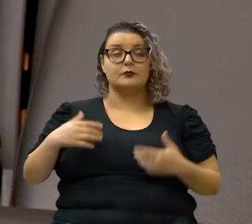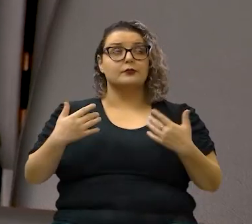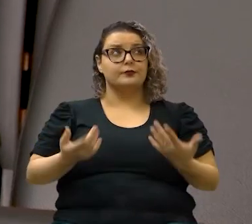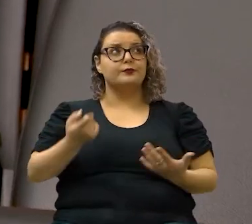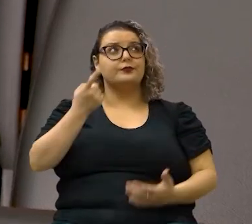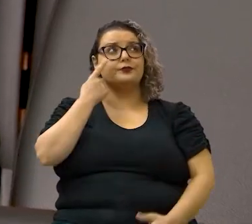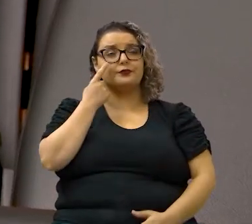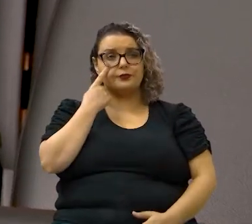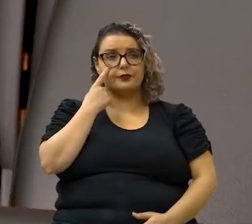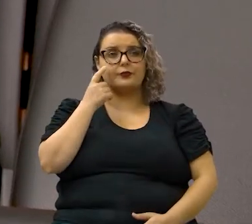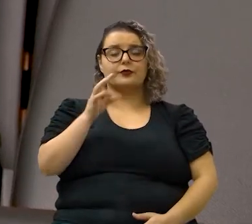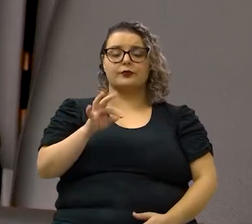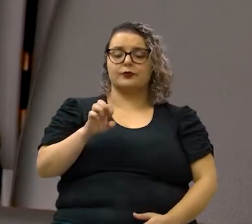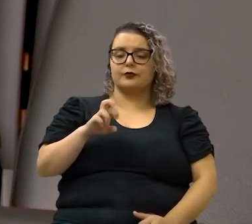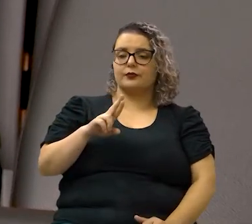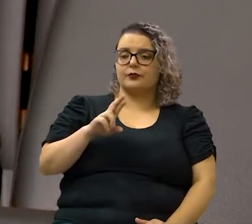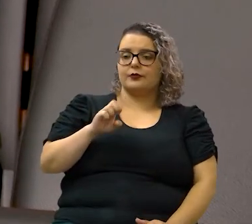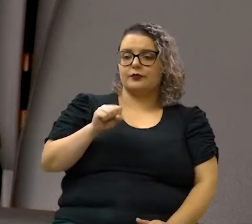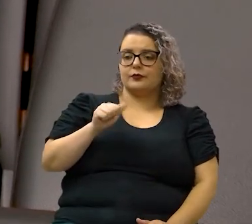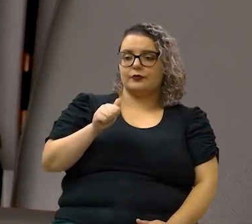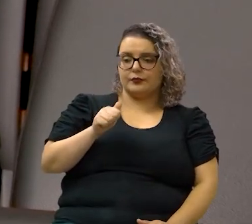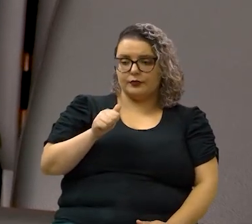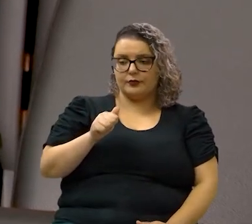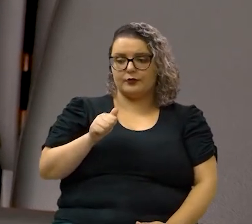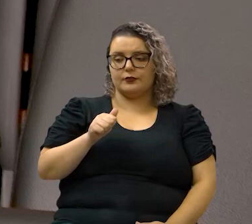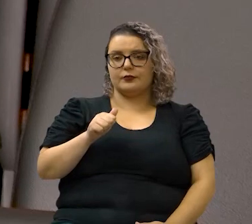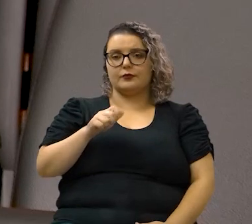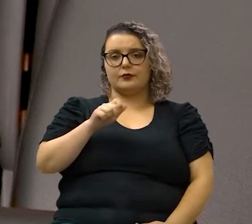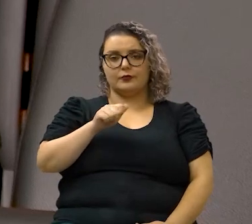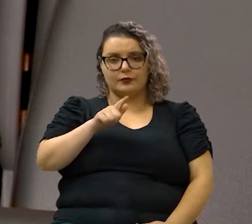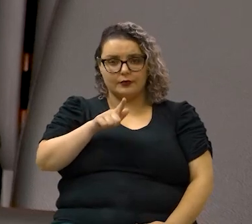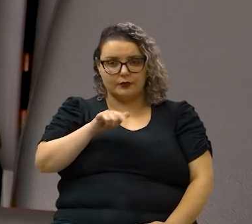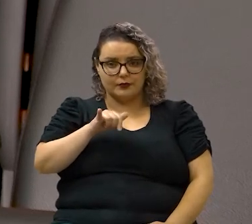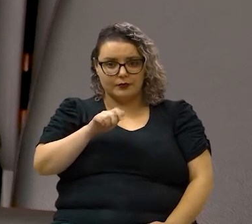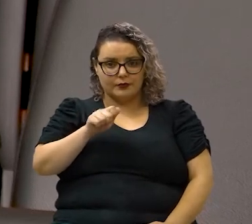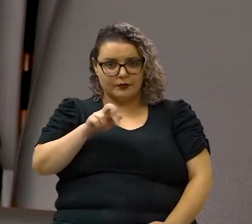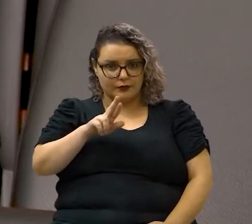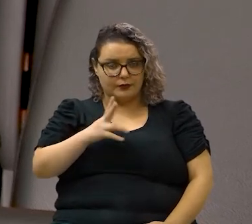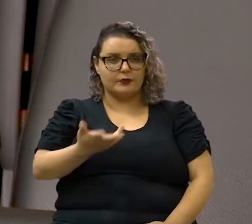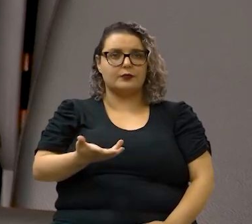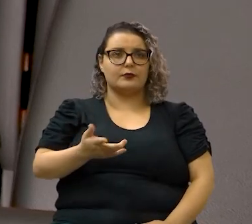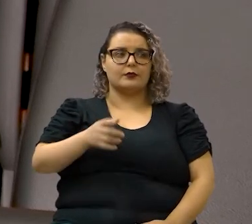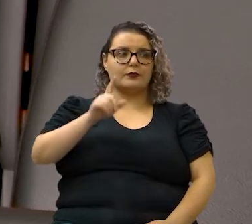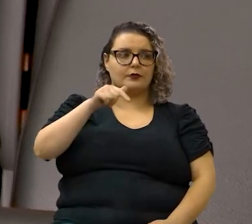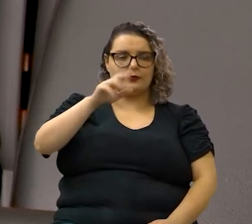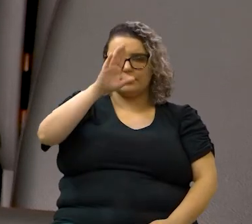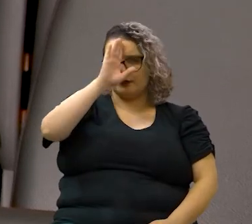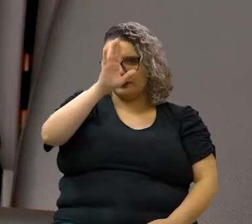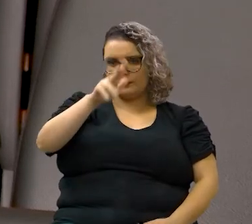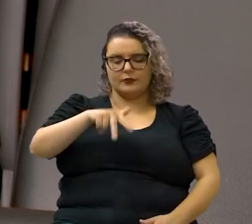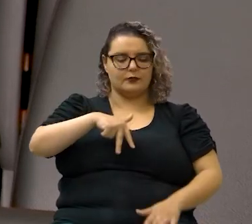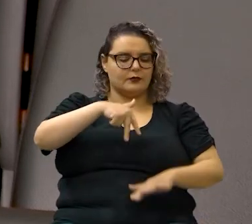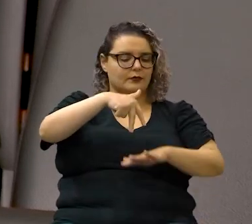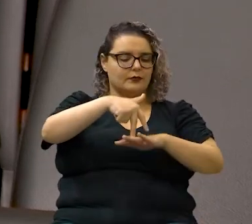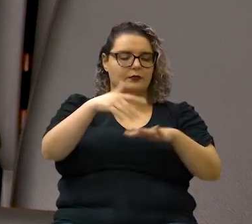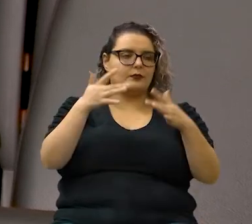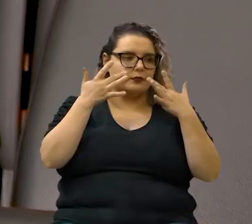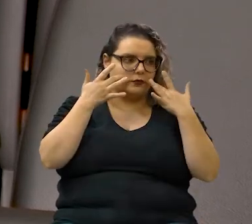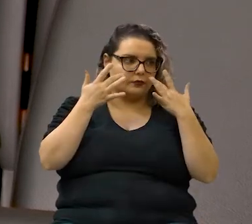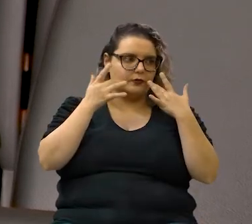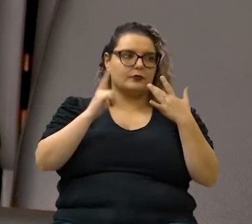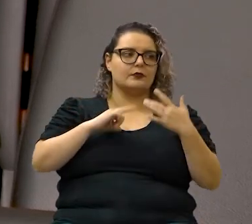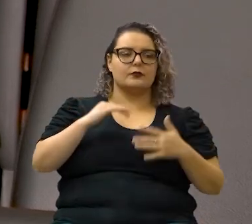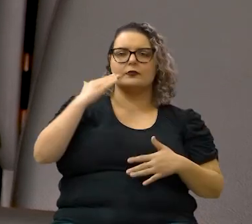das principais nomes do teatro de Campinas. Ela teve um